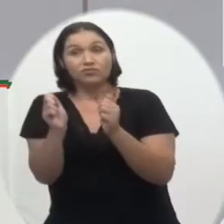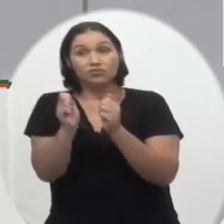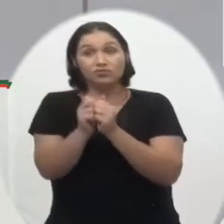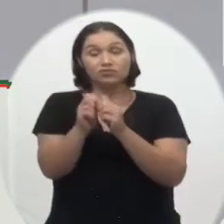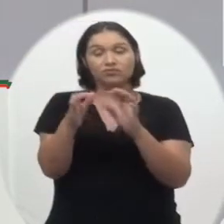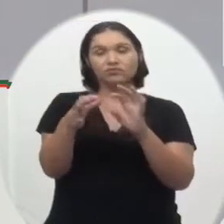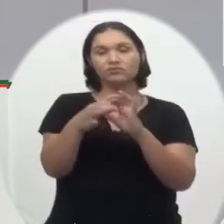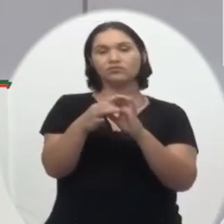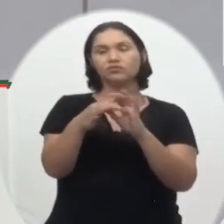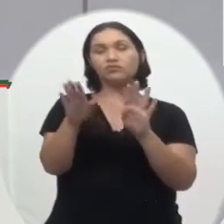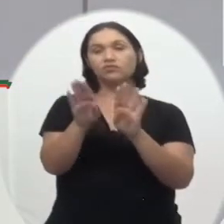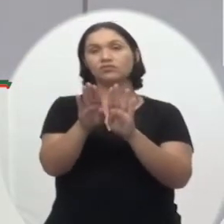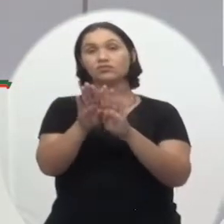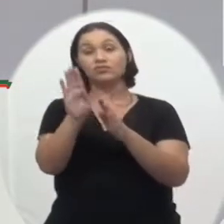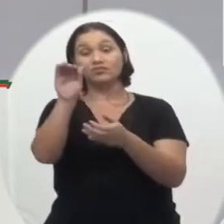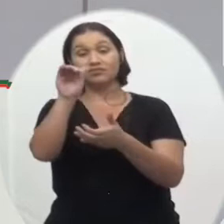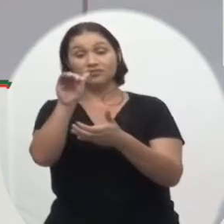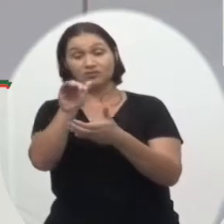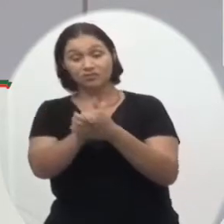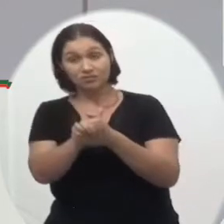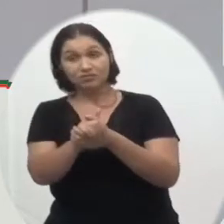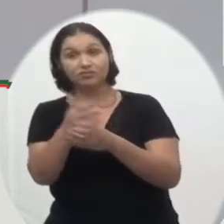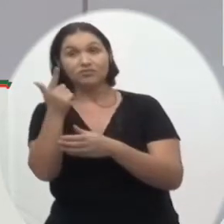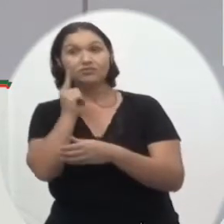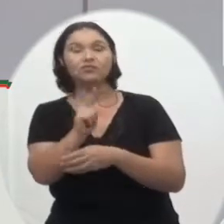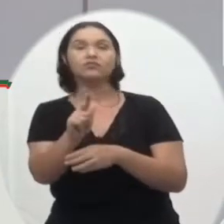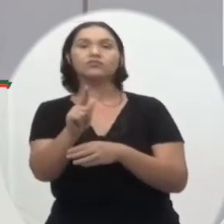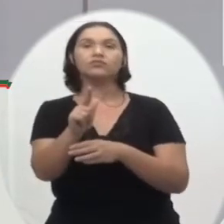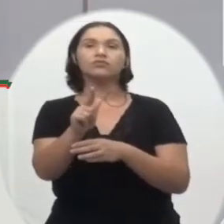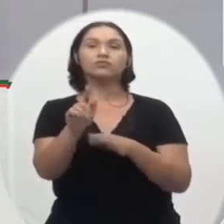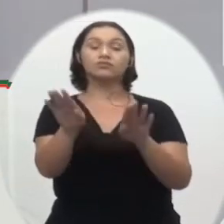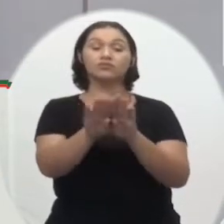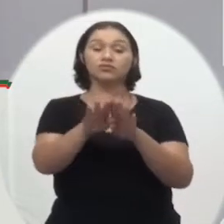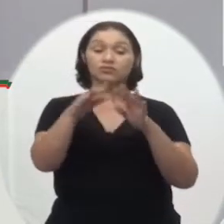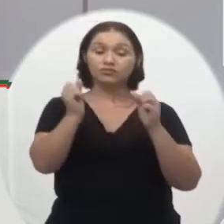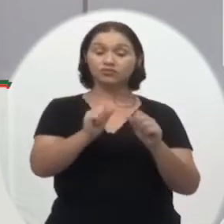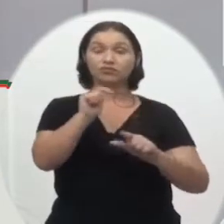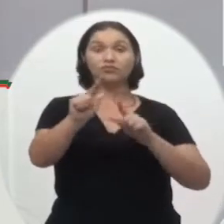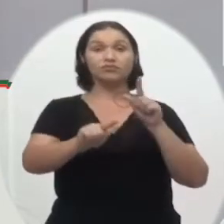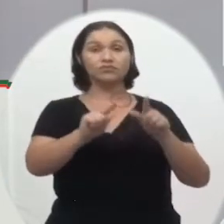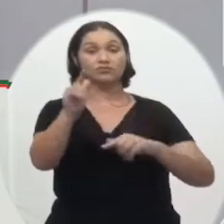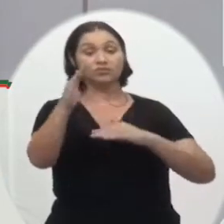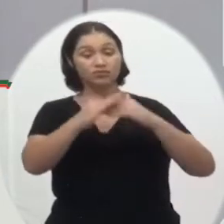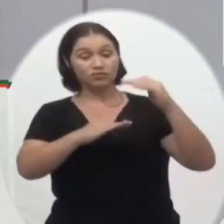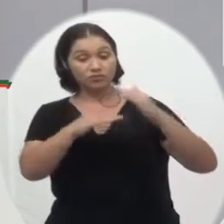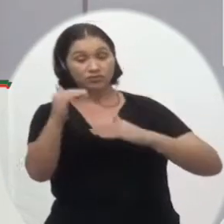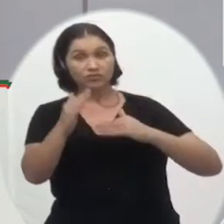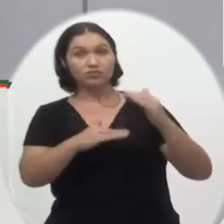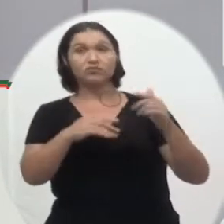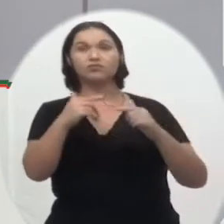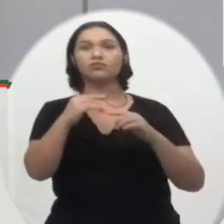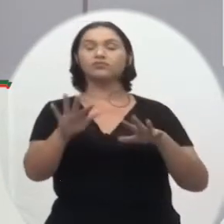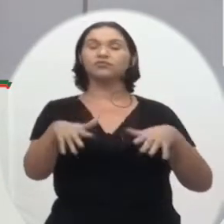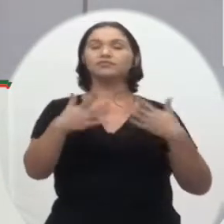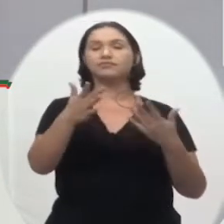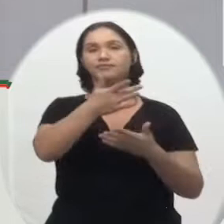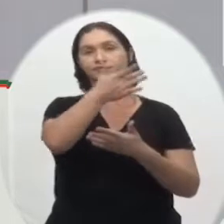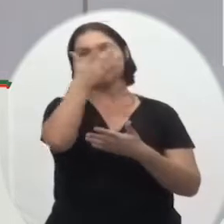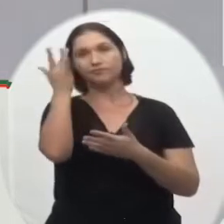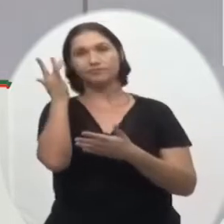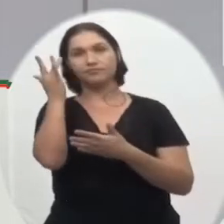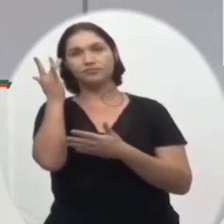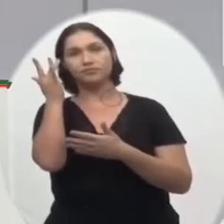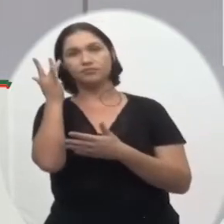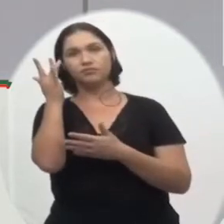vida profissional. Já passaram por esse centro de recuperação mais